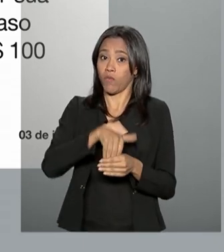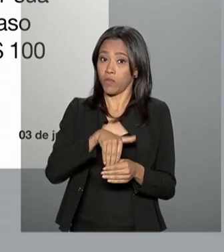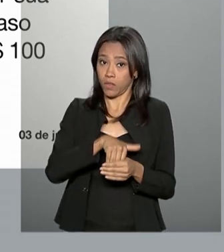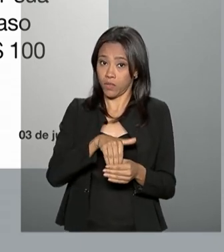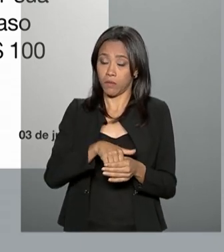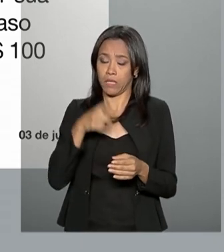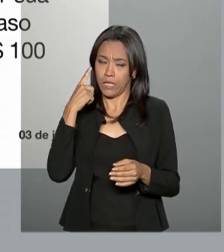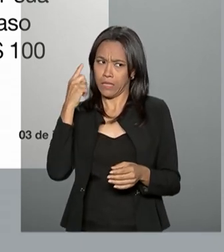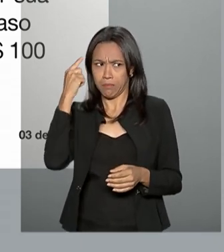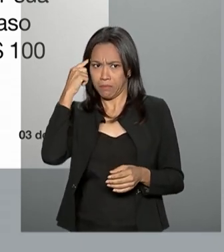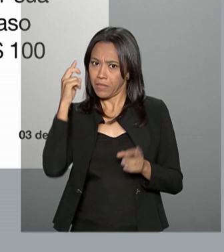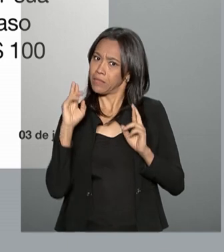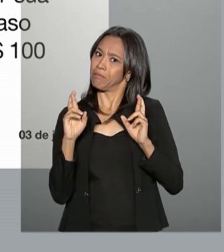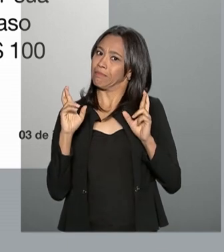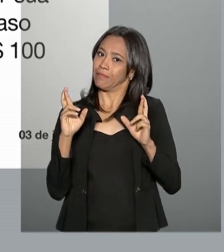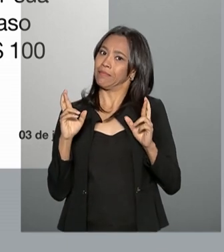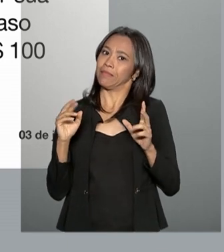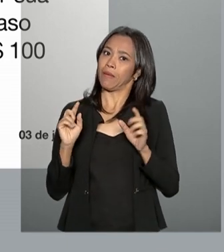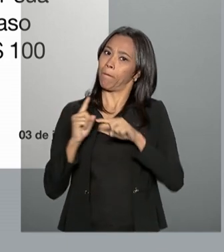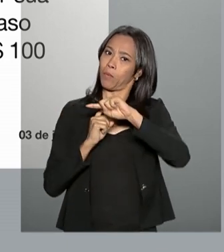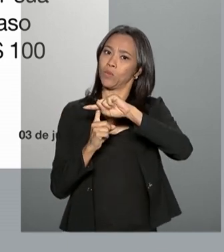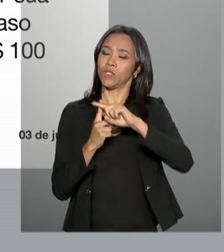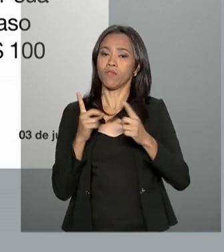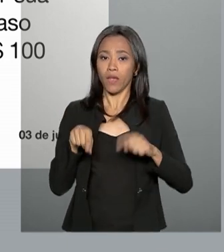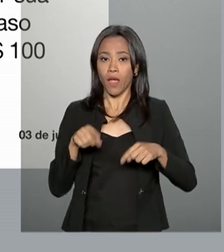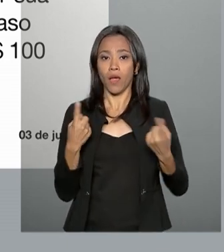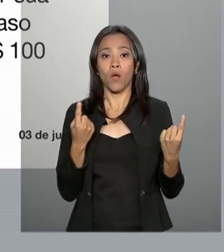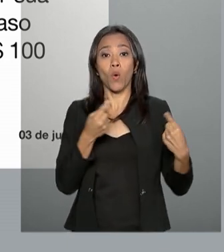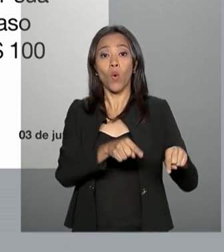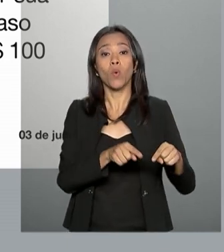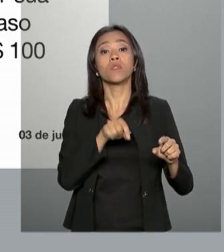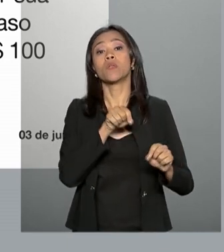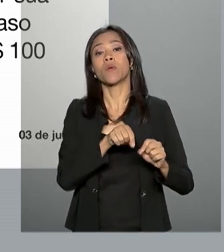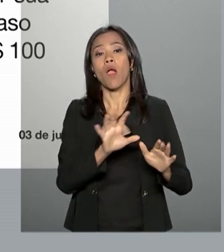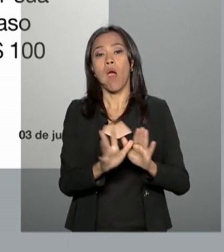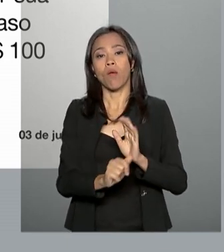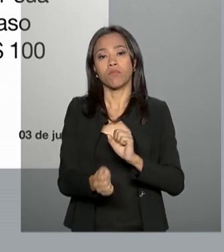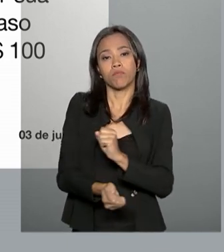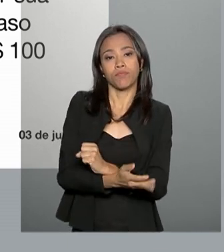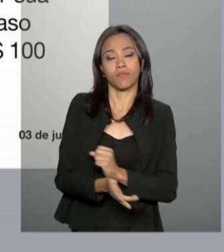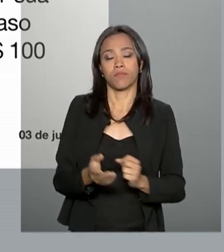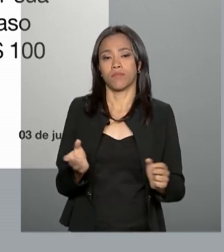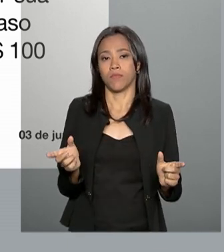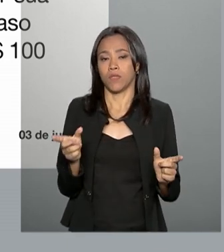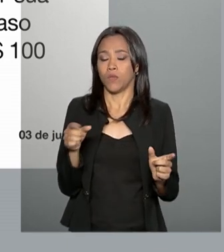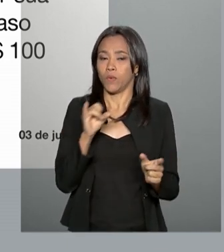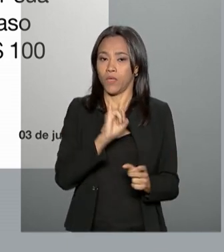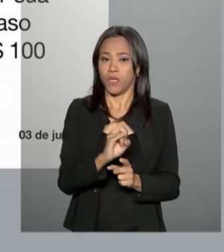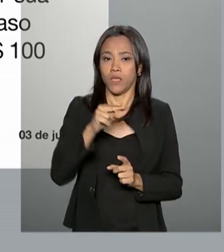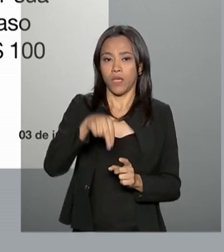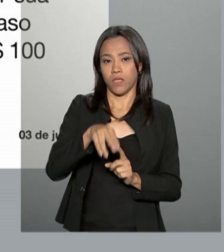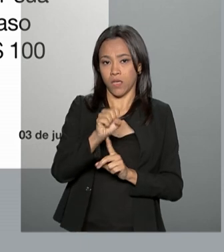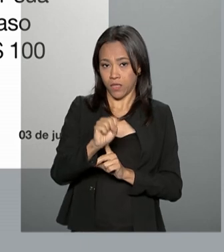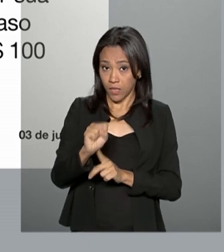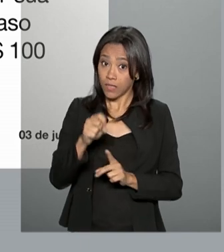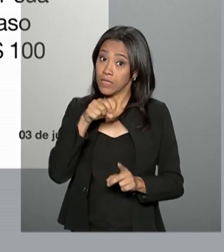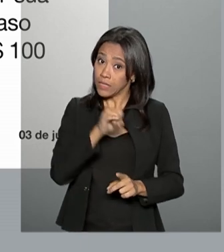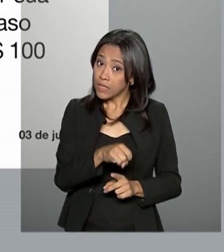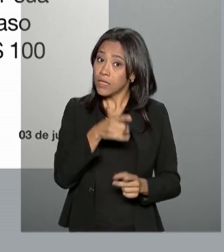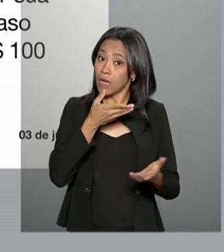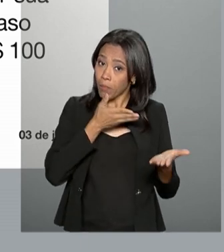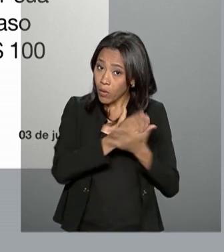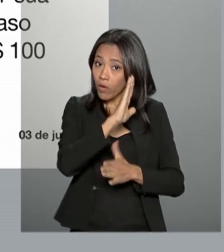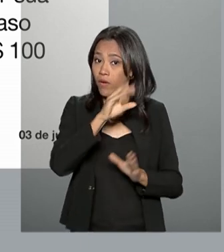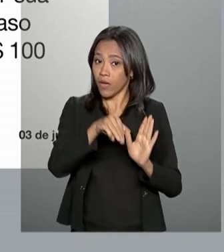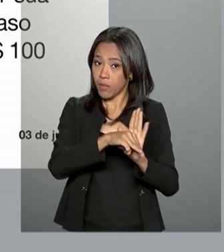quanto à aprovação da medida que combate as fraudes no INSS e afirmou que, caso seja aprovada, a ação